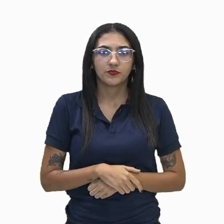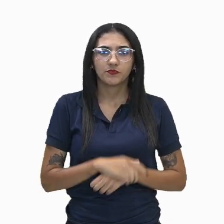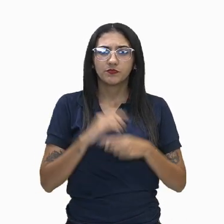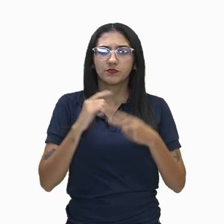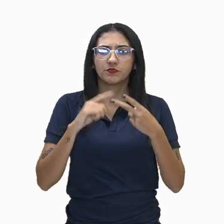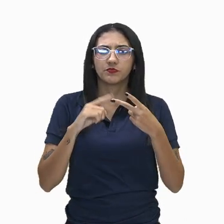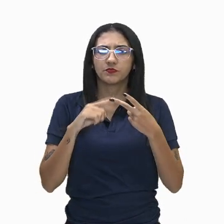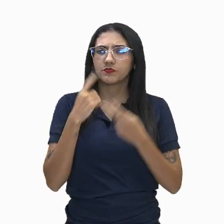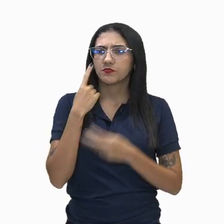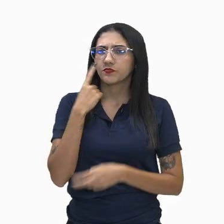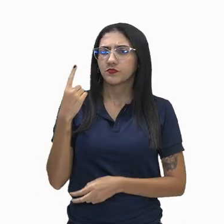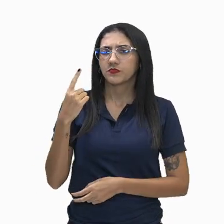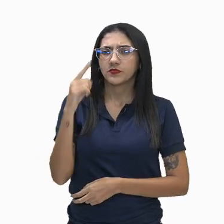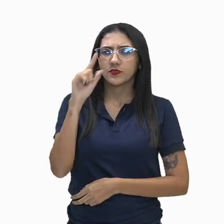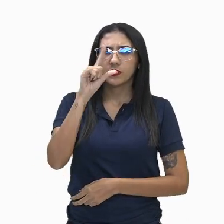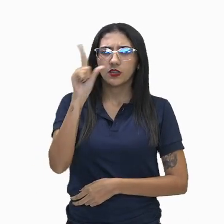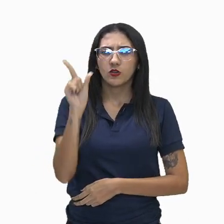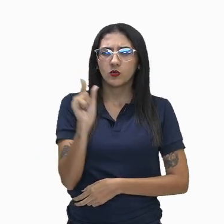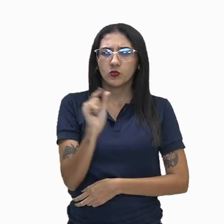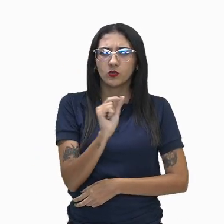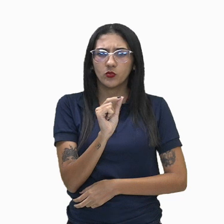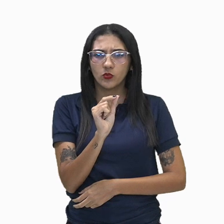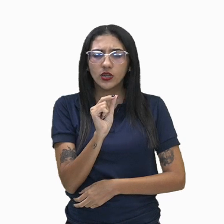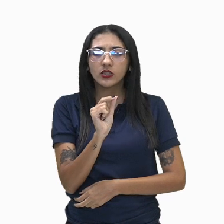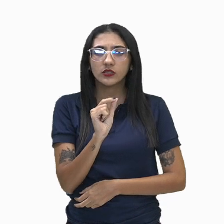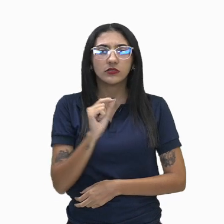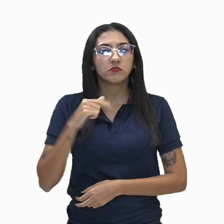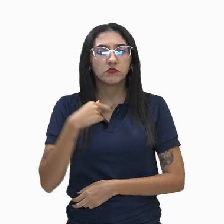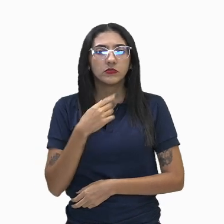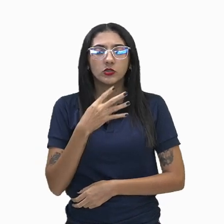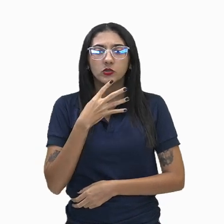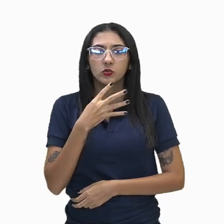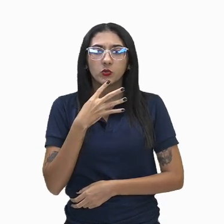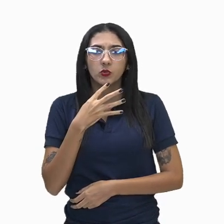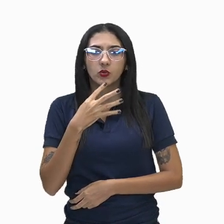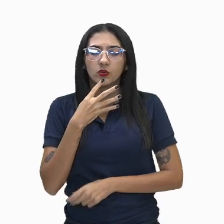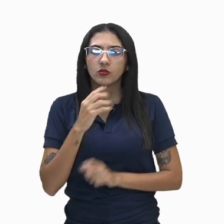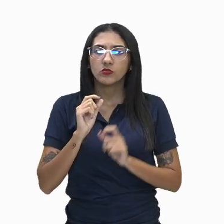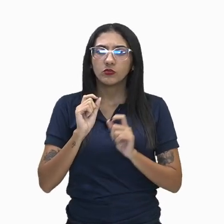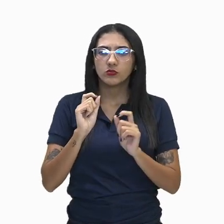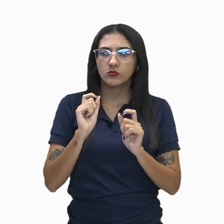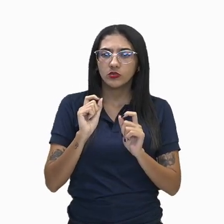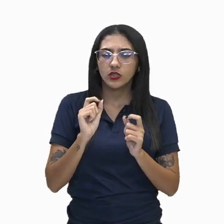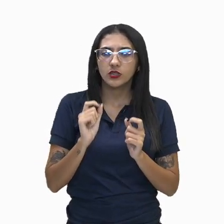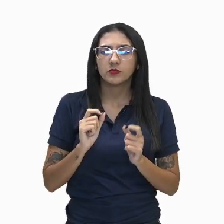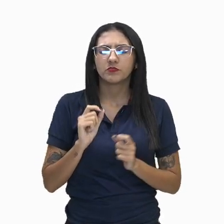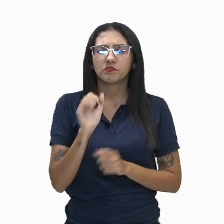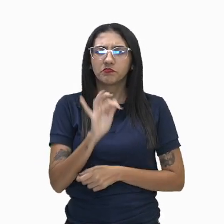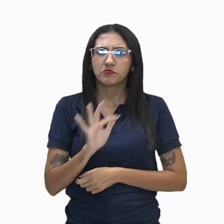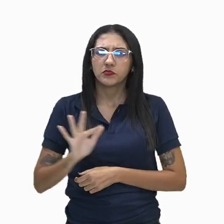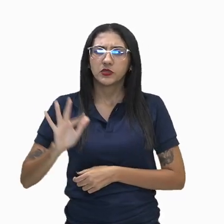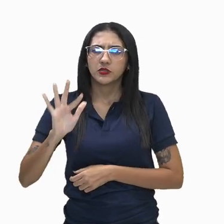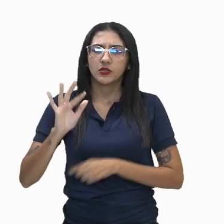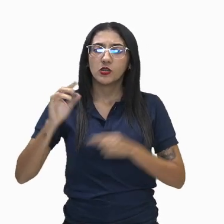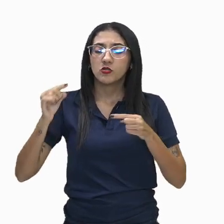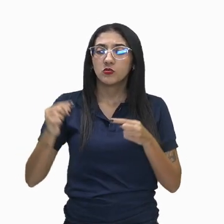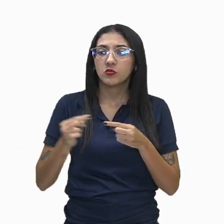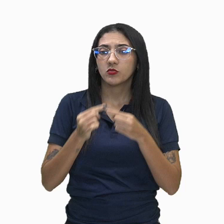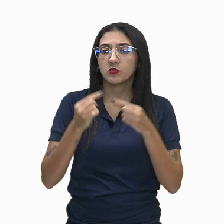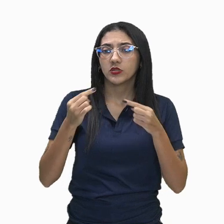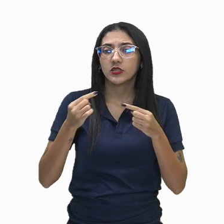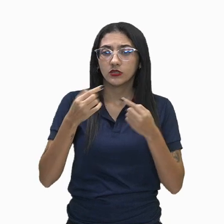Olhamos para a lua crescente, percebemos a imagem que denota a